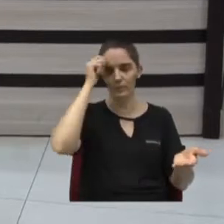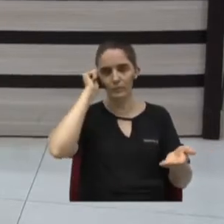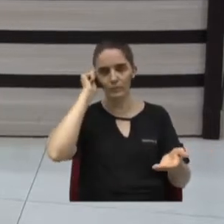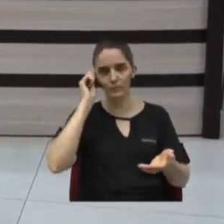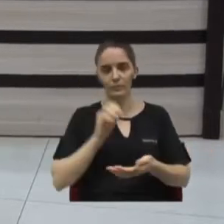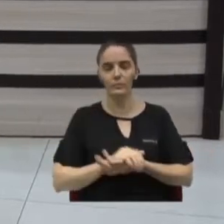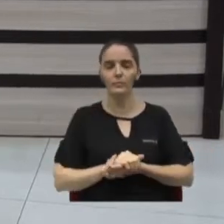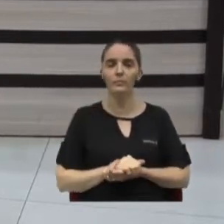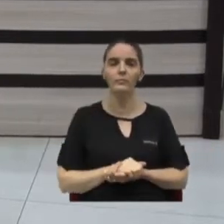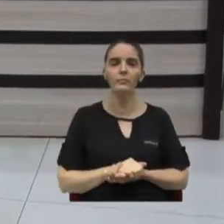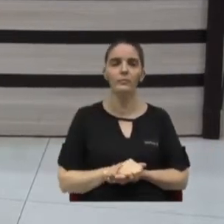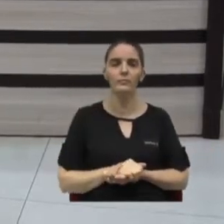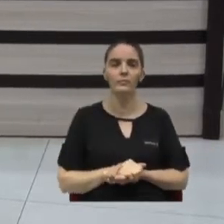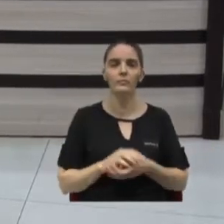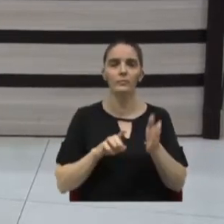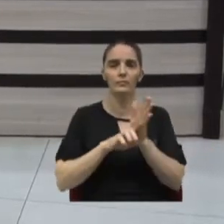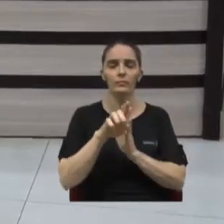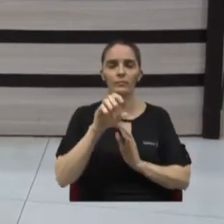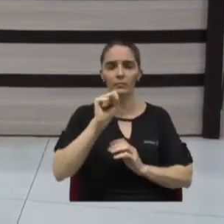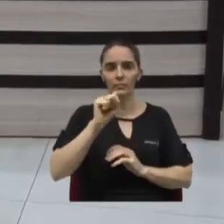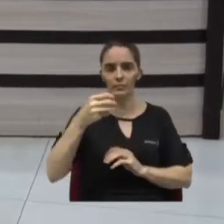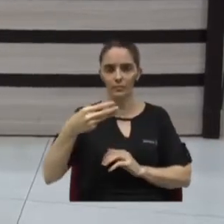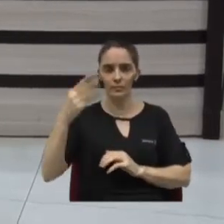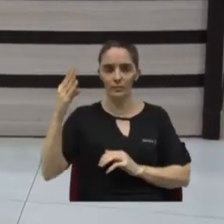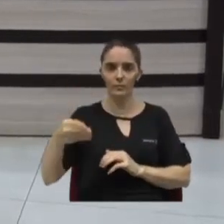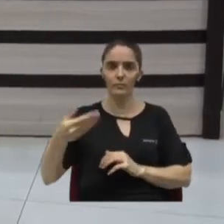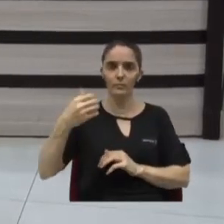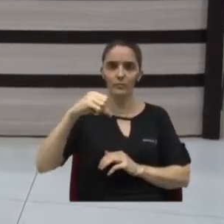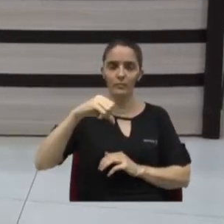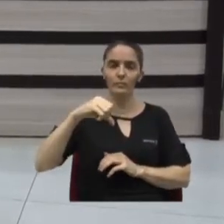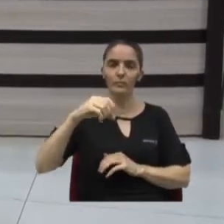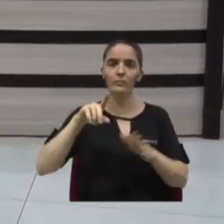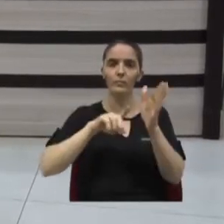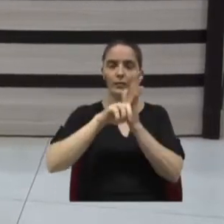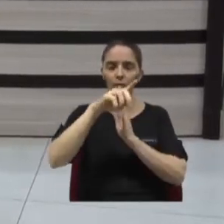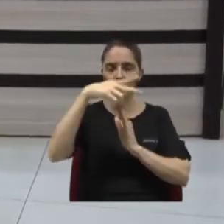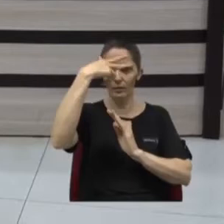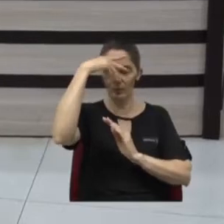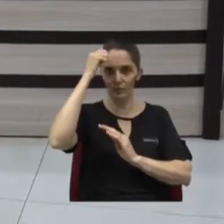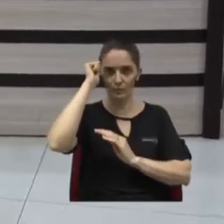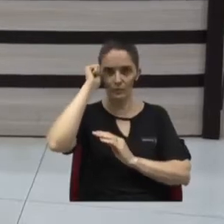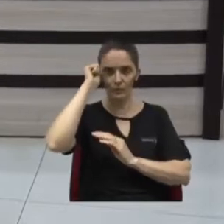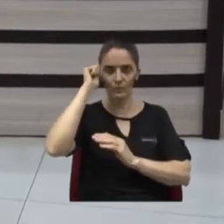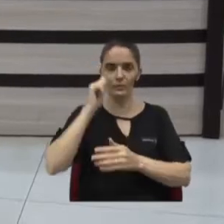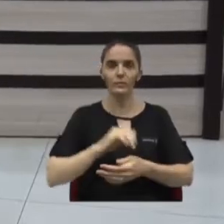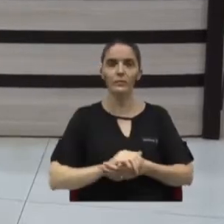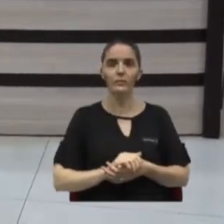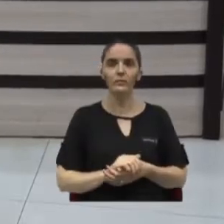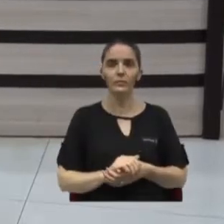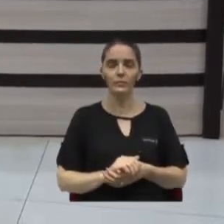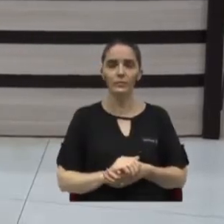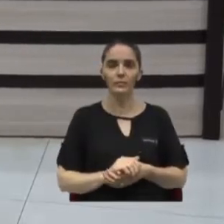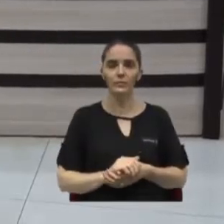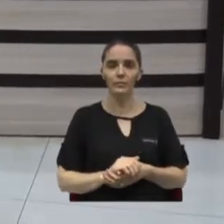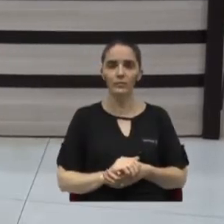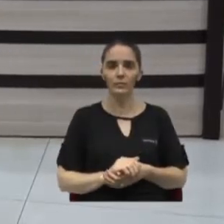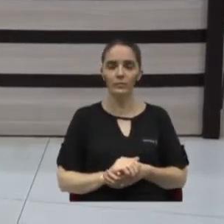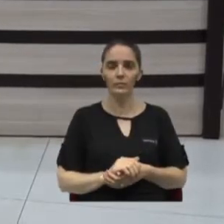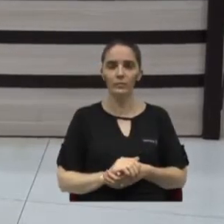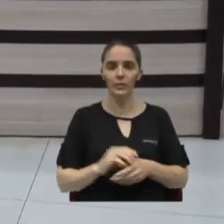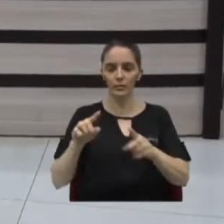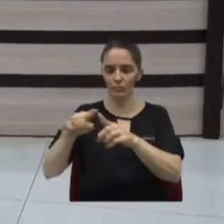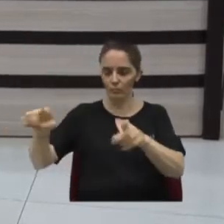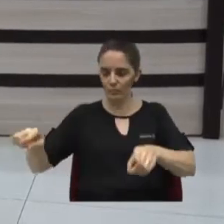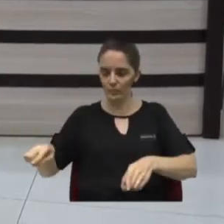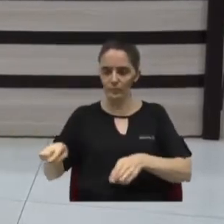enviado ao Executivo. Requerimento 83/19 requer informações ao Poder Executivo sobre caçambas